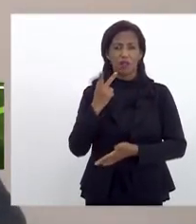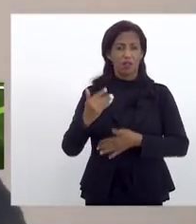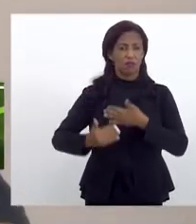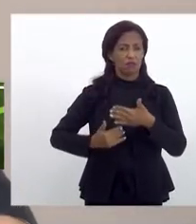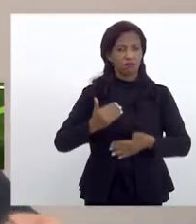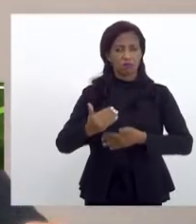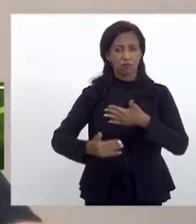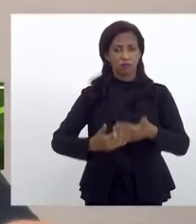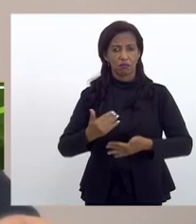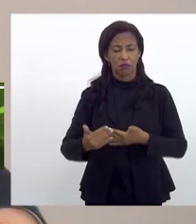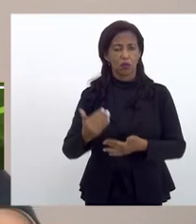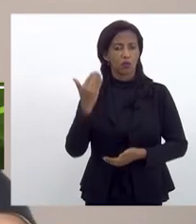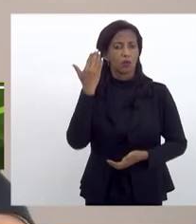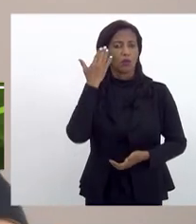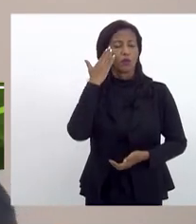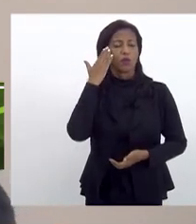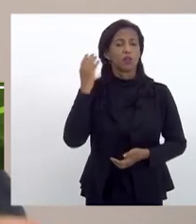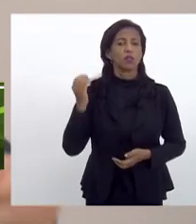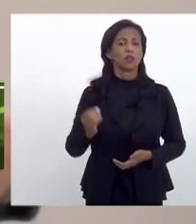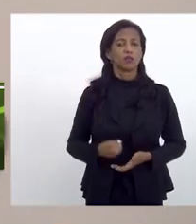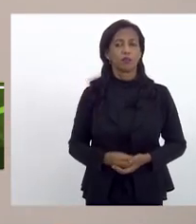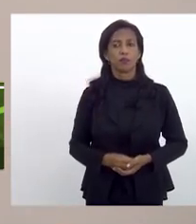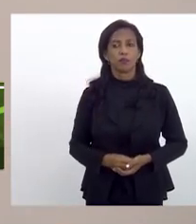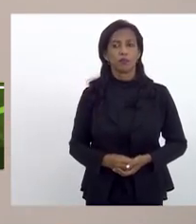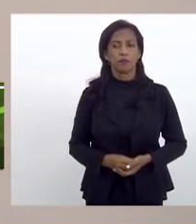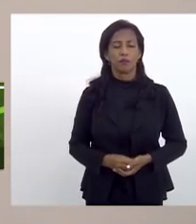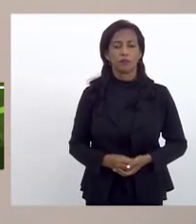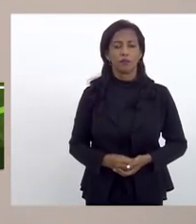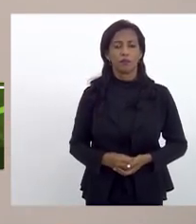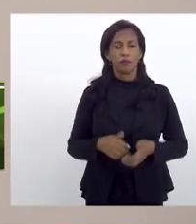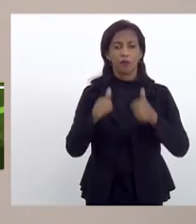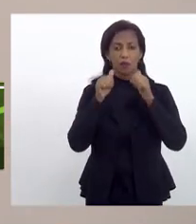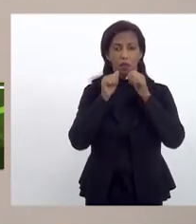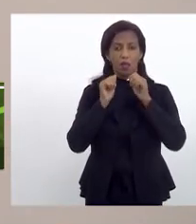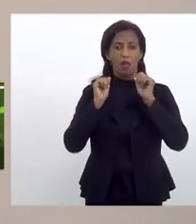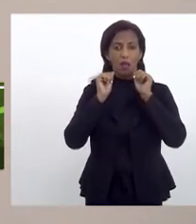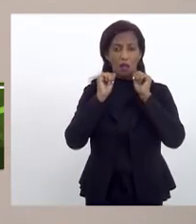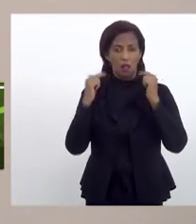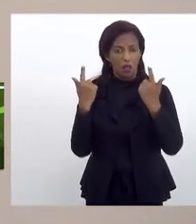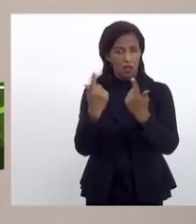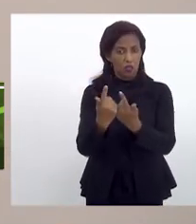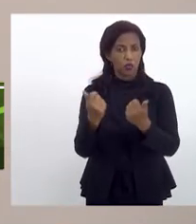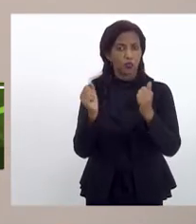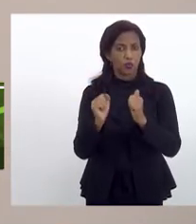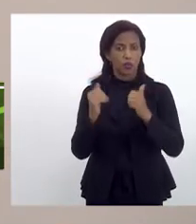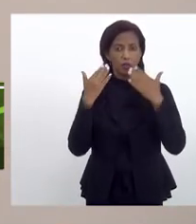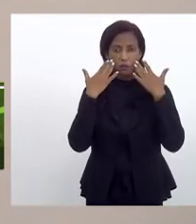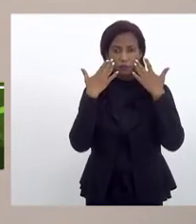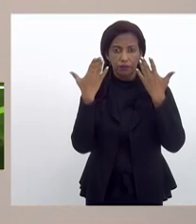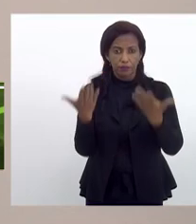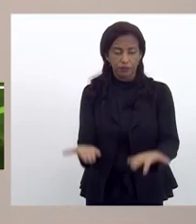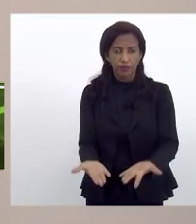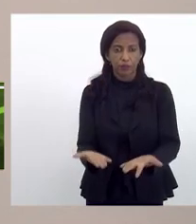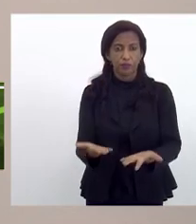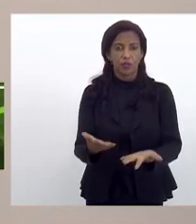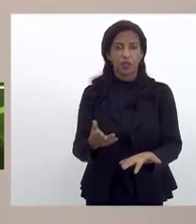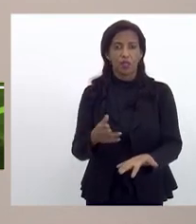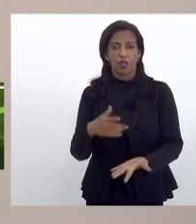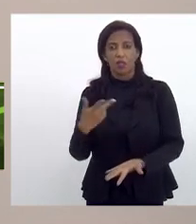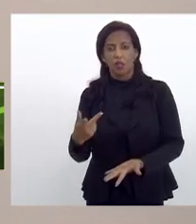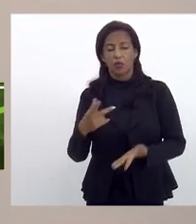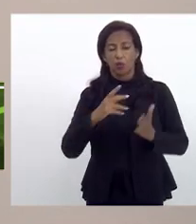O nosso entendimento É que A Assembleia Pudesse se manifestar Nas suas Posições